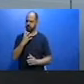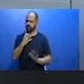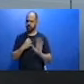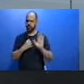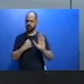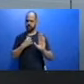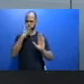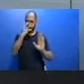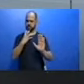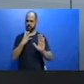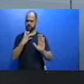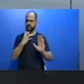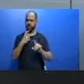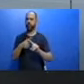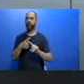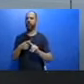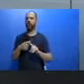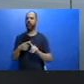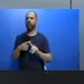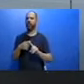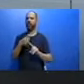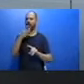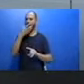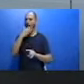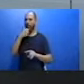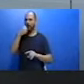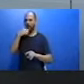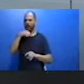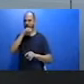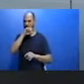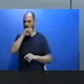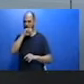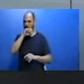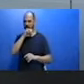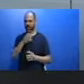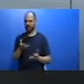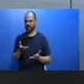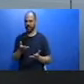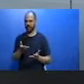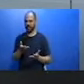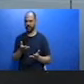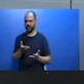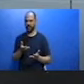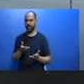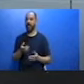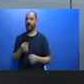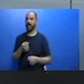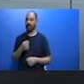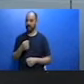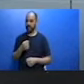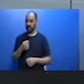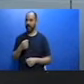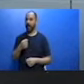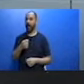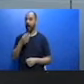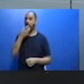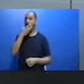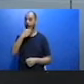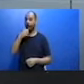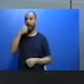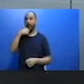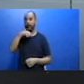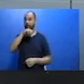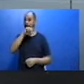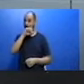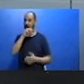ou porque ele tá bravo com os pais e aqui tá bravo com aqueles pais que fazem errado